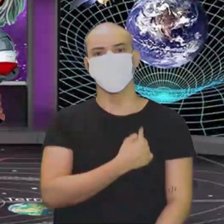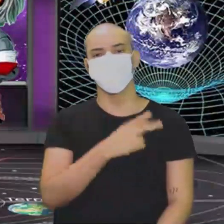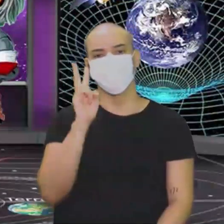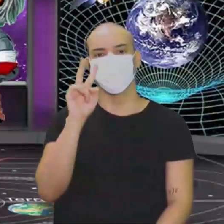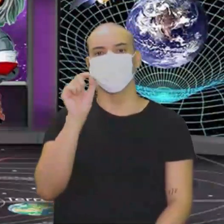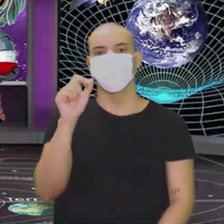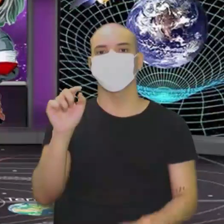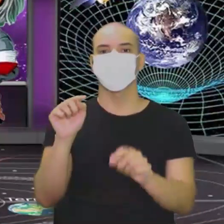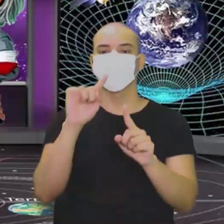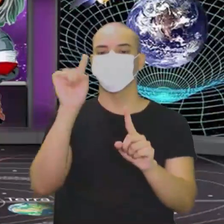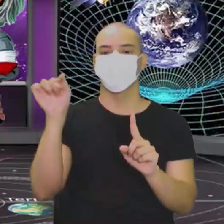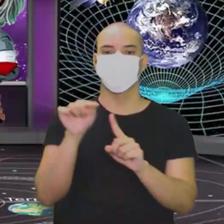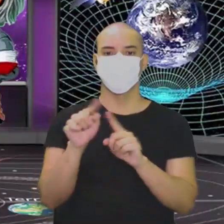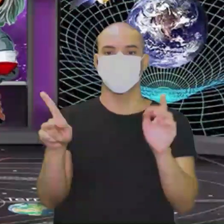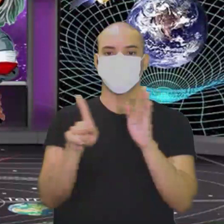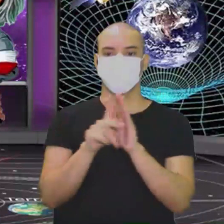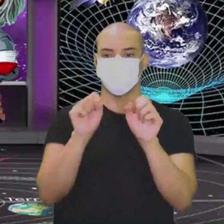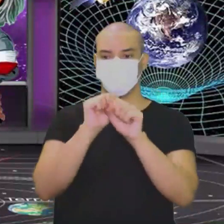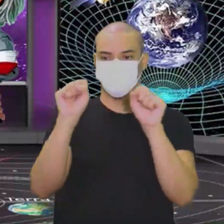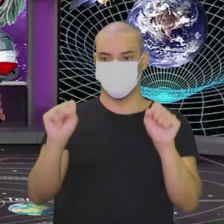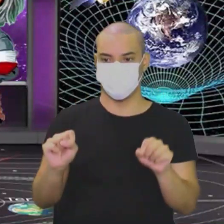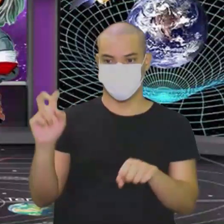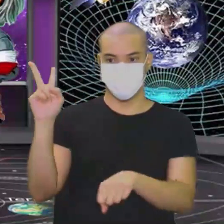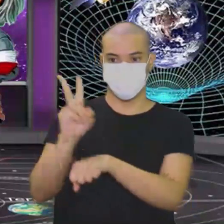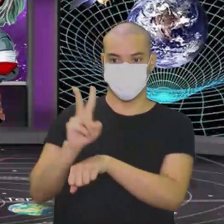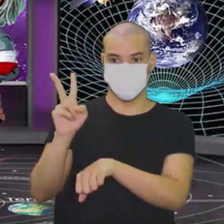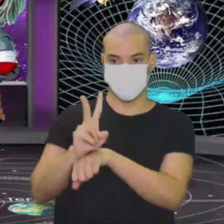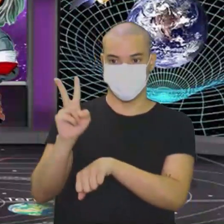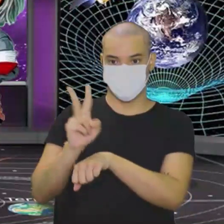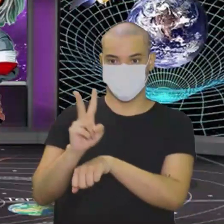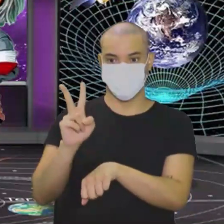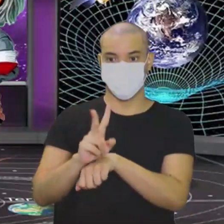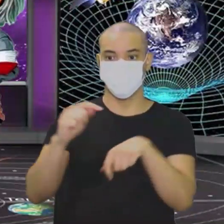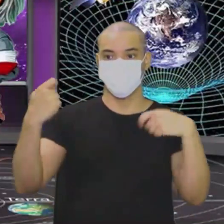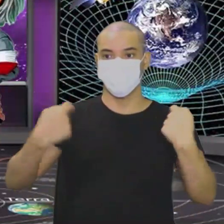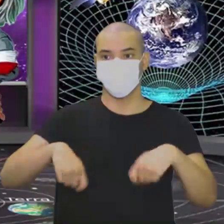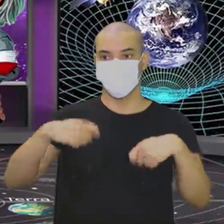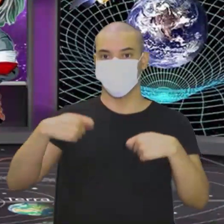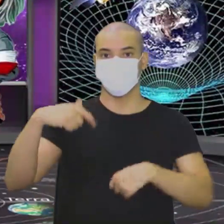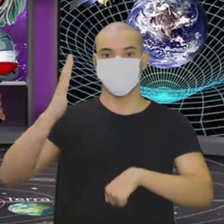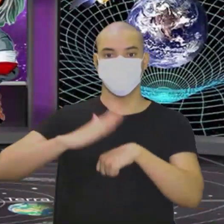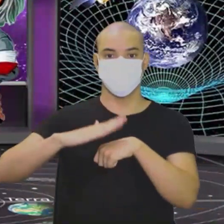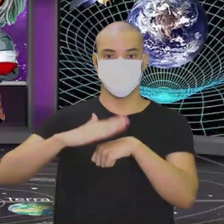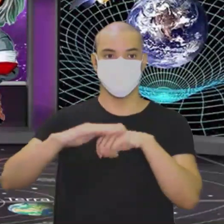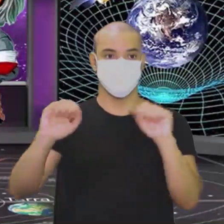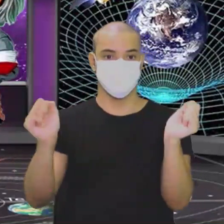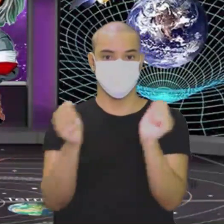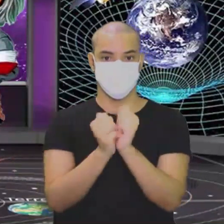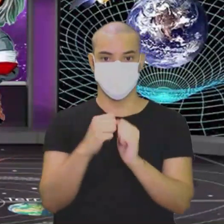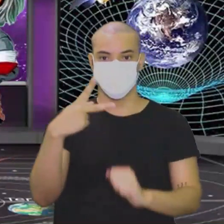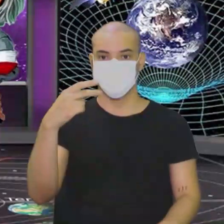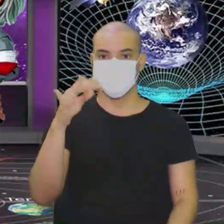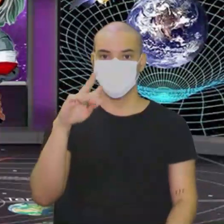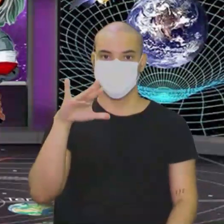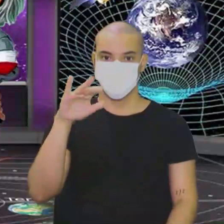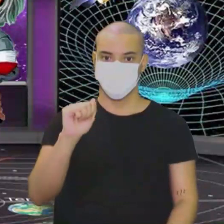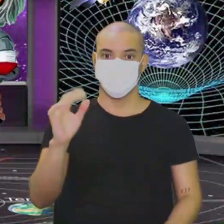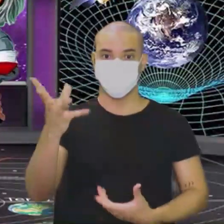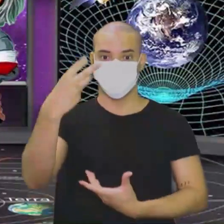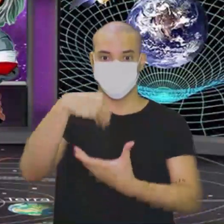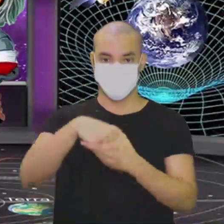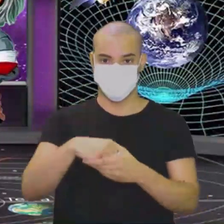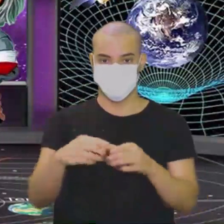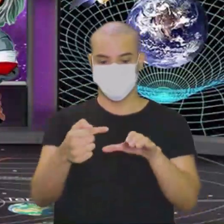para que serve o sistema de proteção, certo? Nós vimos que ele deve atuar aí nos sistemas de potência dentro dos